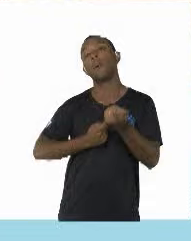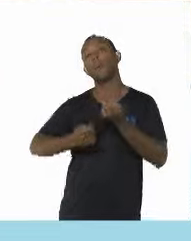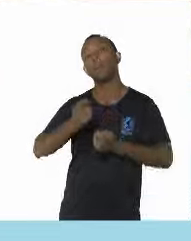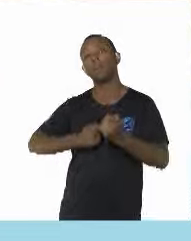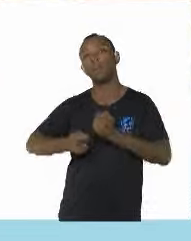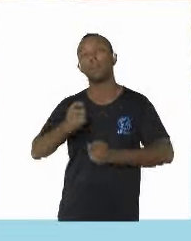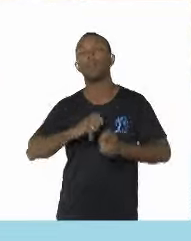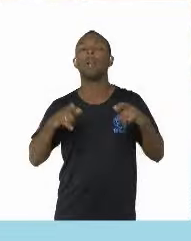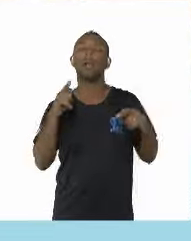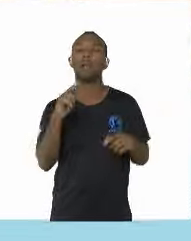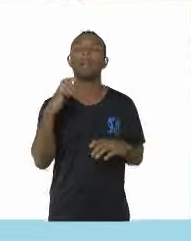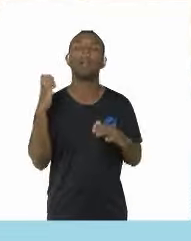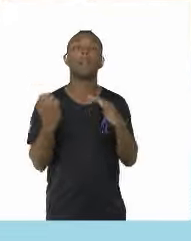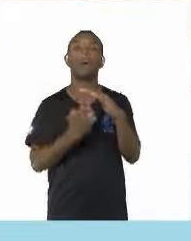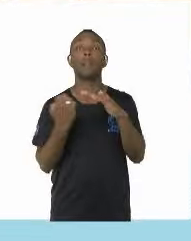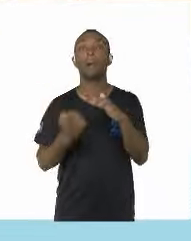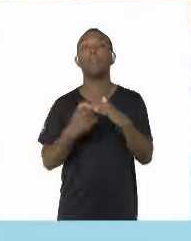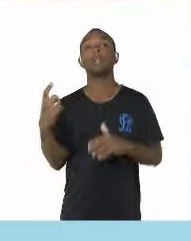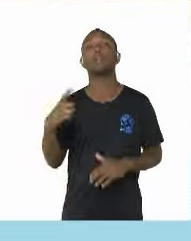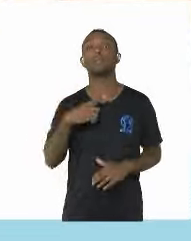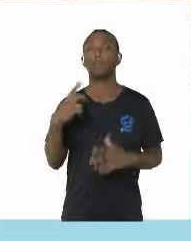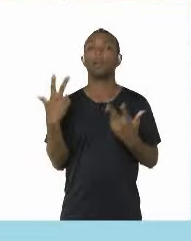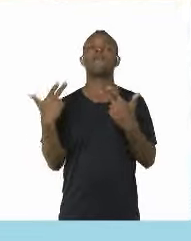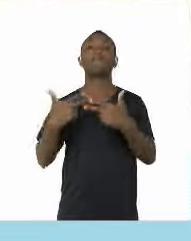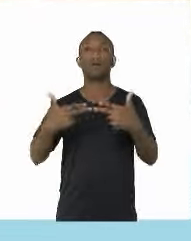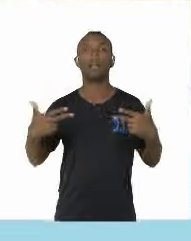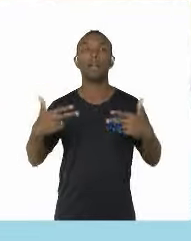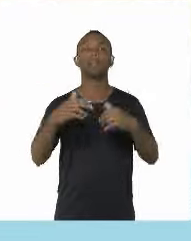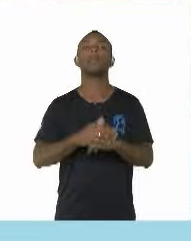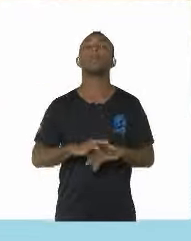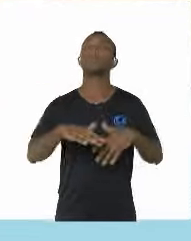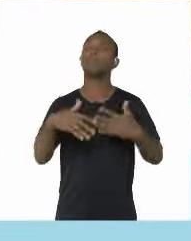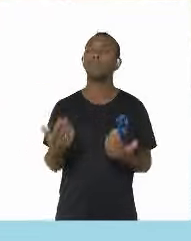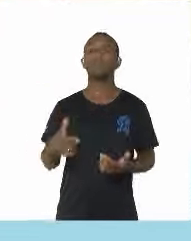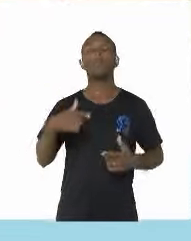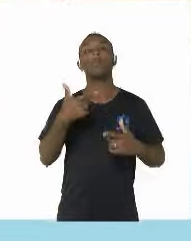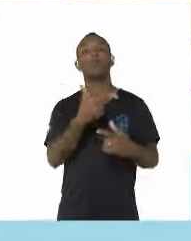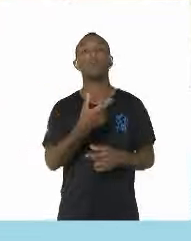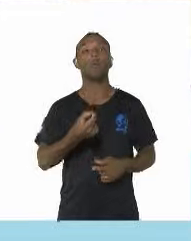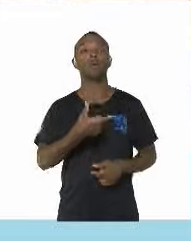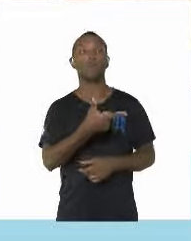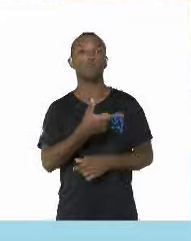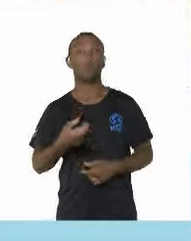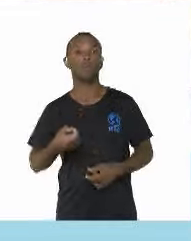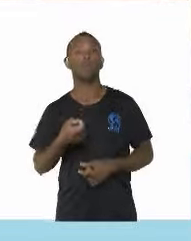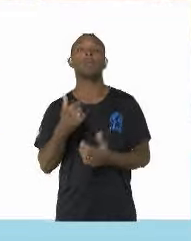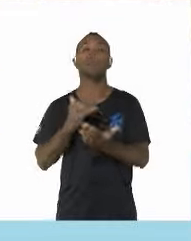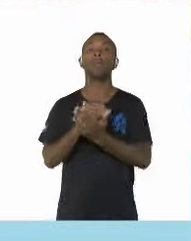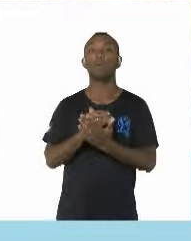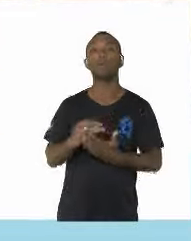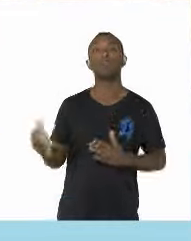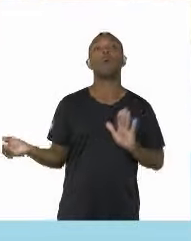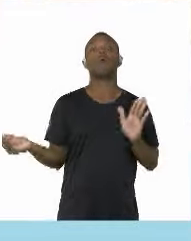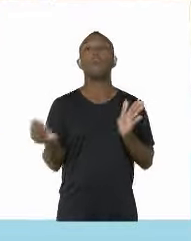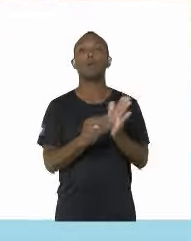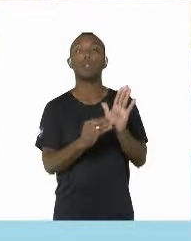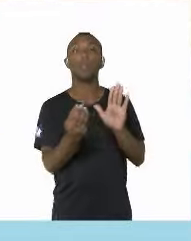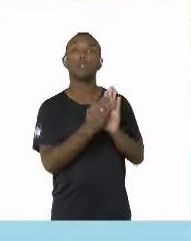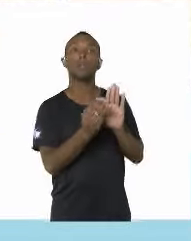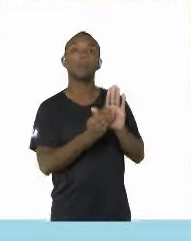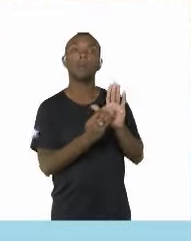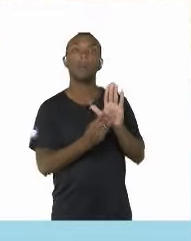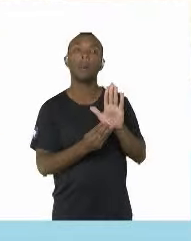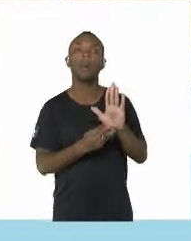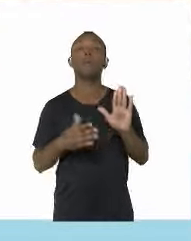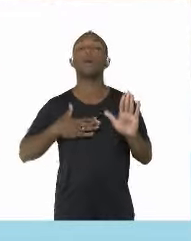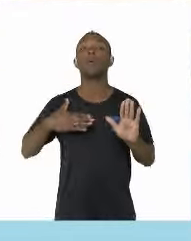vê que muitas empresas estão no Instagram. E aí em 2020 foi isso, eu comecei a postar os meus trabalhos, as minhas estampas, os